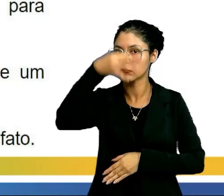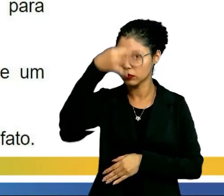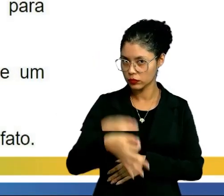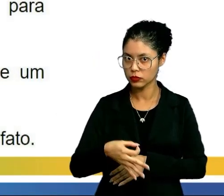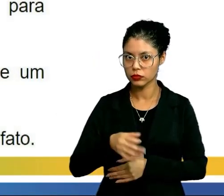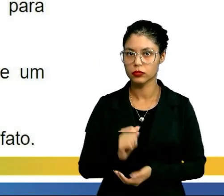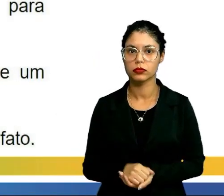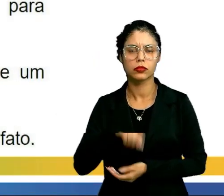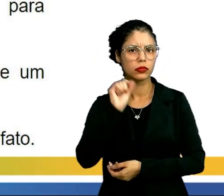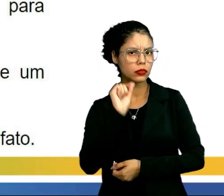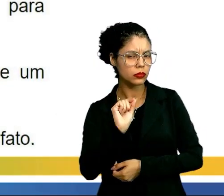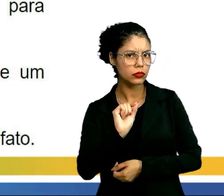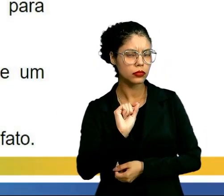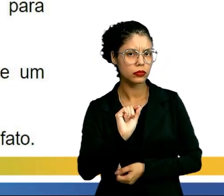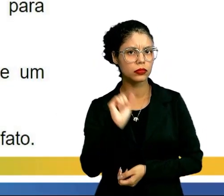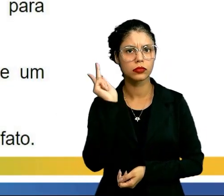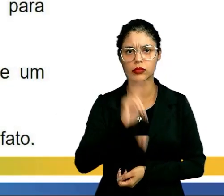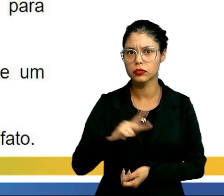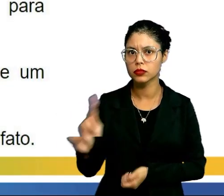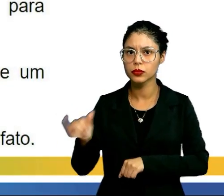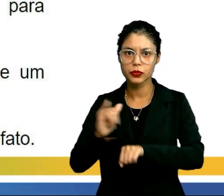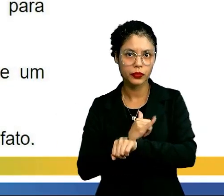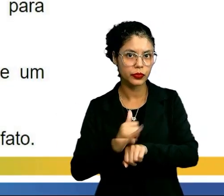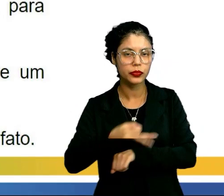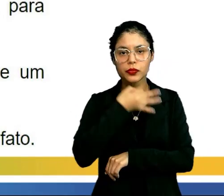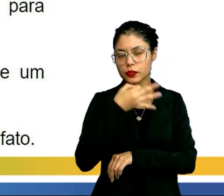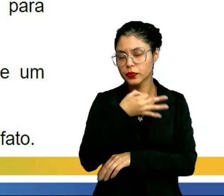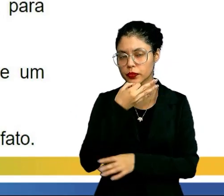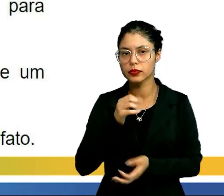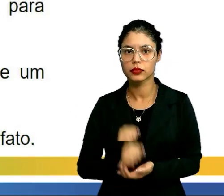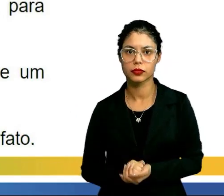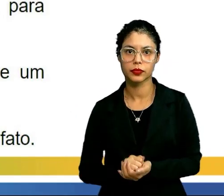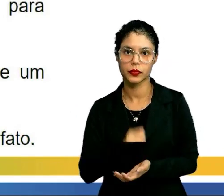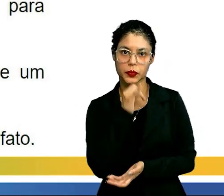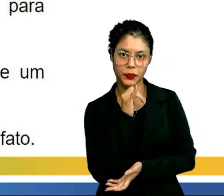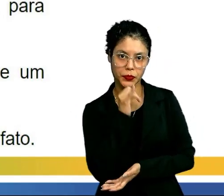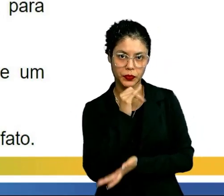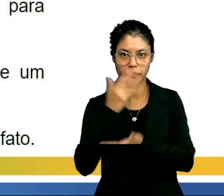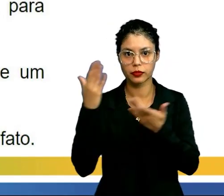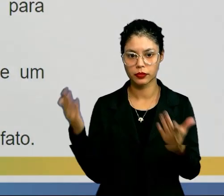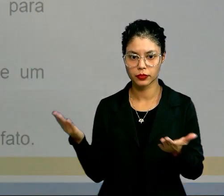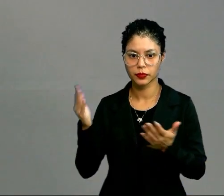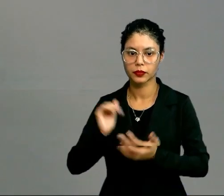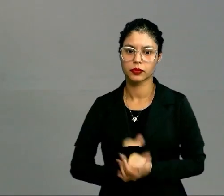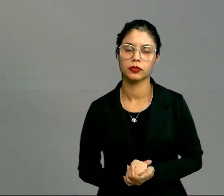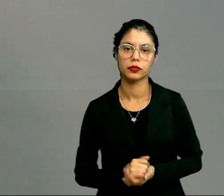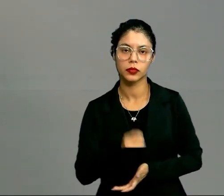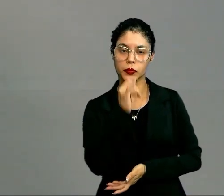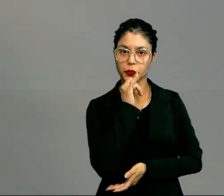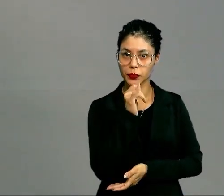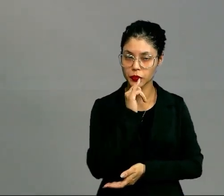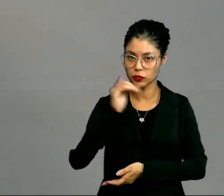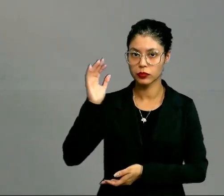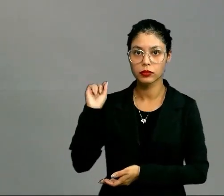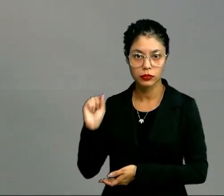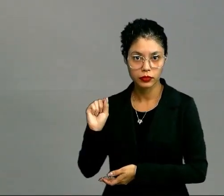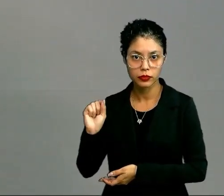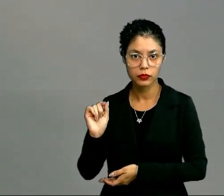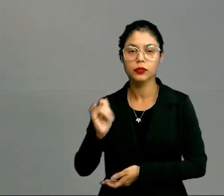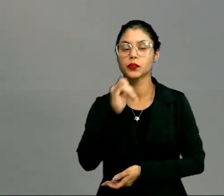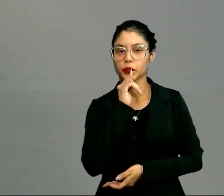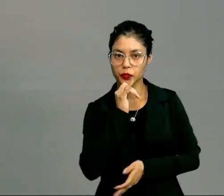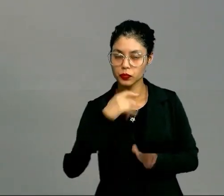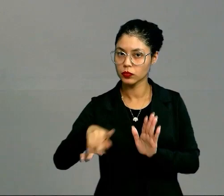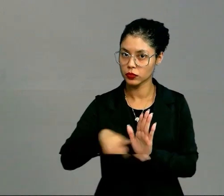correto. E o que seria, professora, uma estratégia argumentativa por exemplificação? Exemplificação vem de